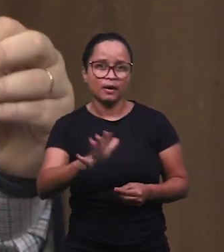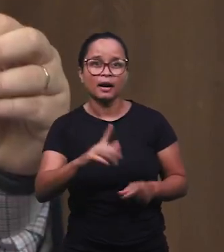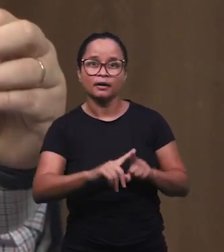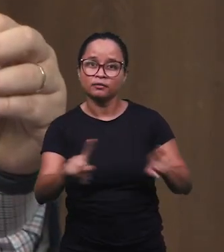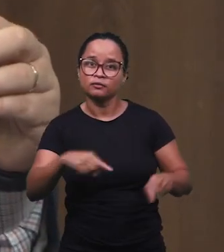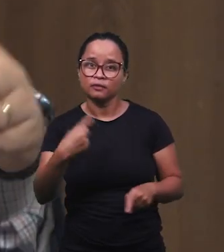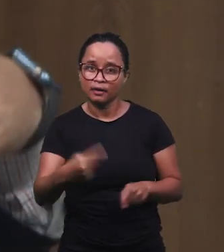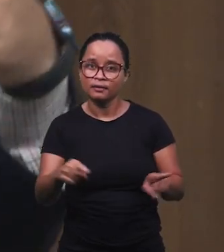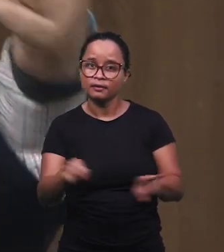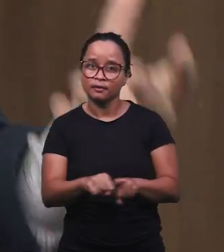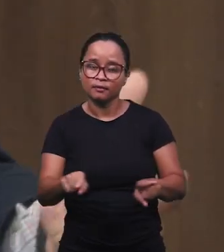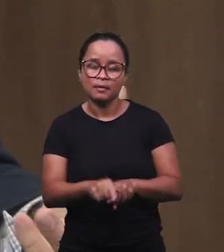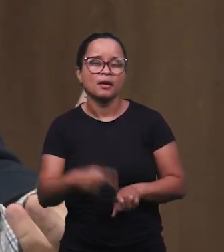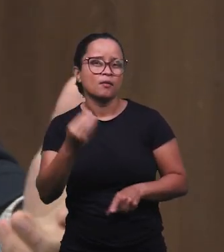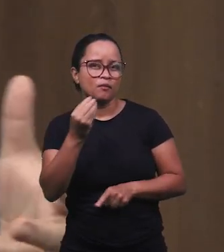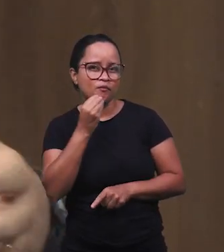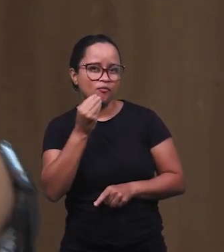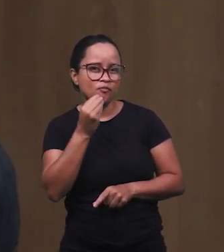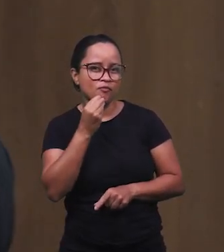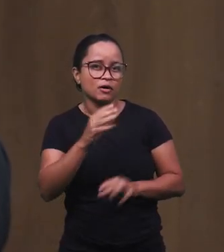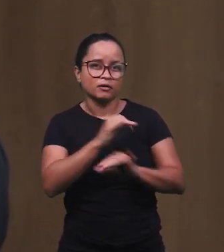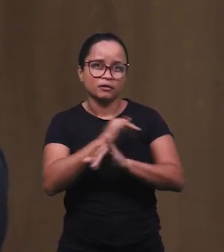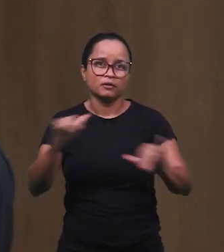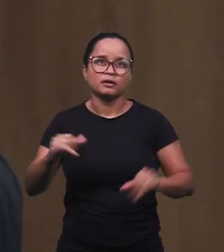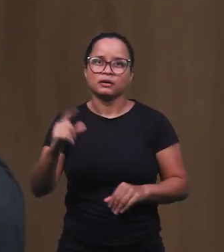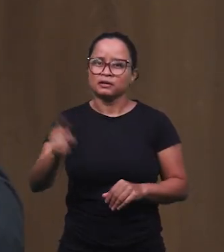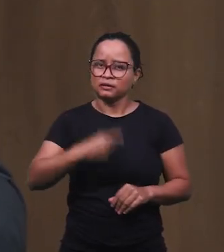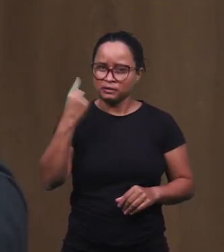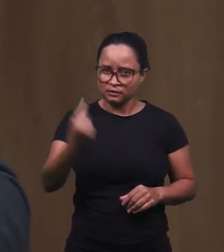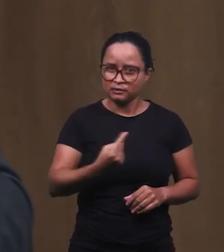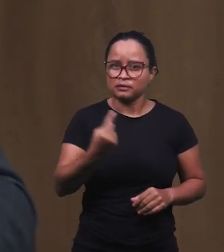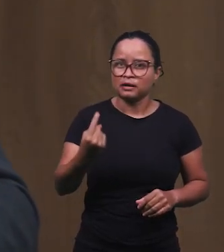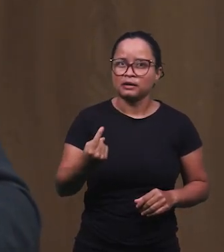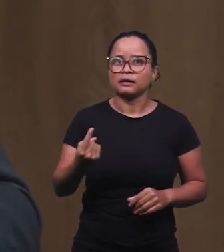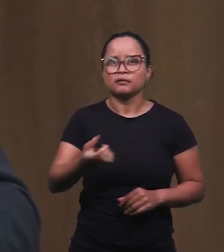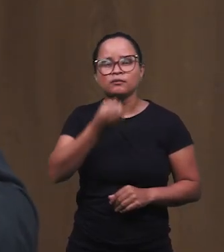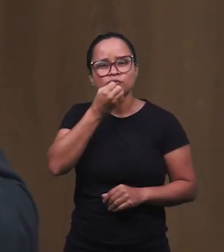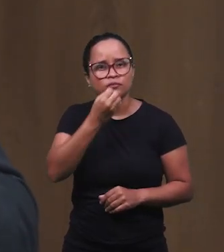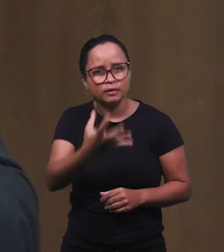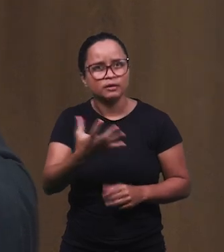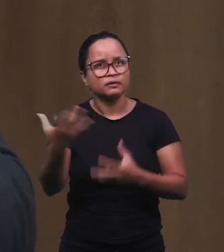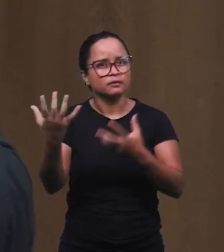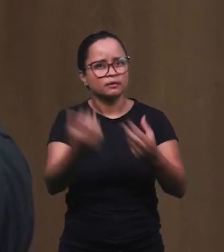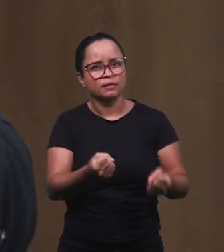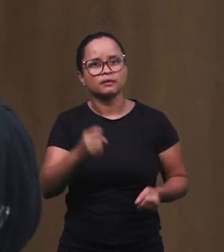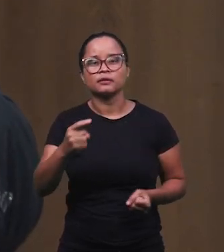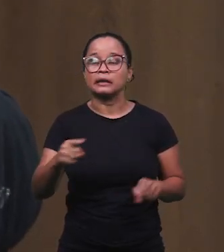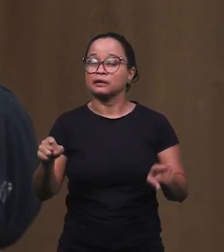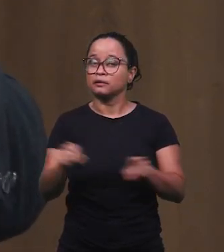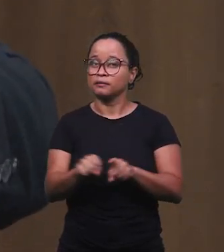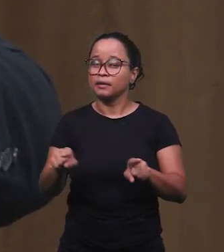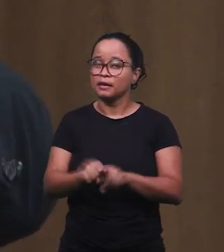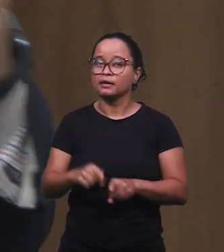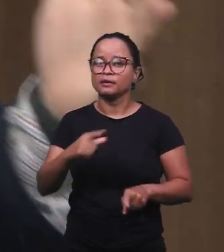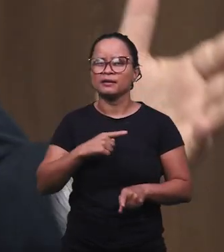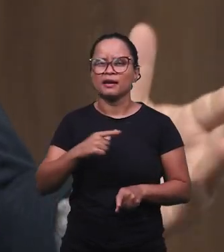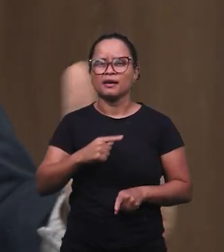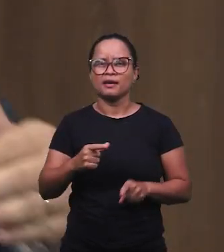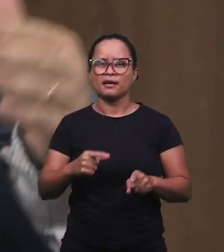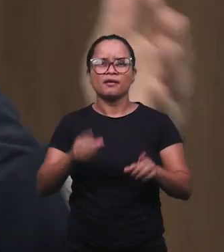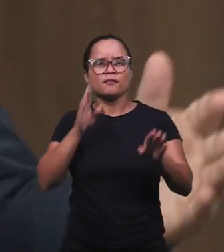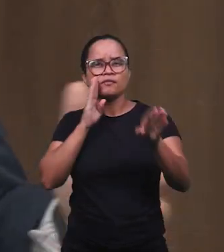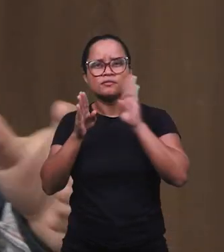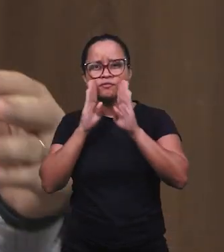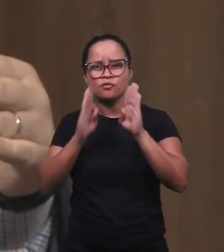tem a oportunidade também de colocar as nossas mensagens são muito bem recebidas no TikTok. Então você vê também, o Facebook